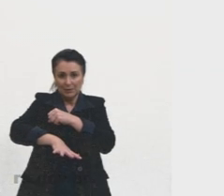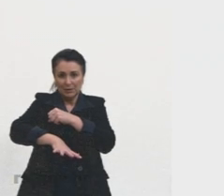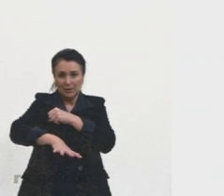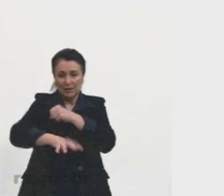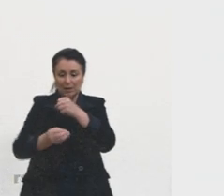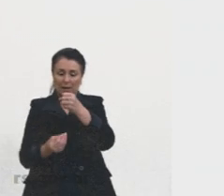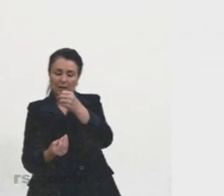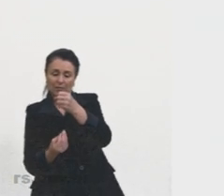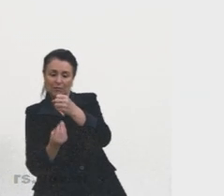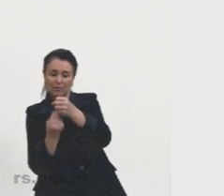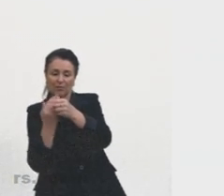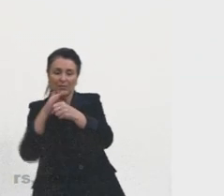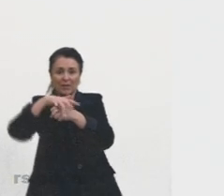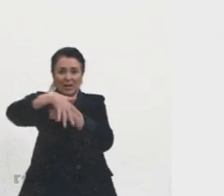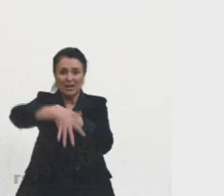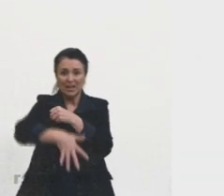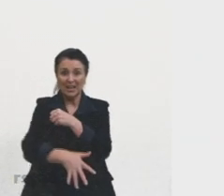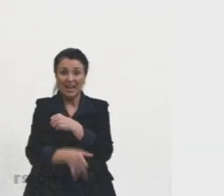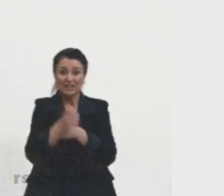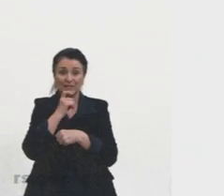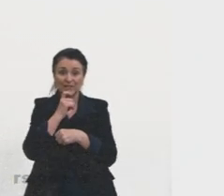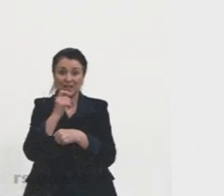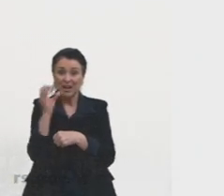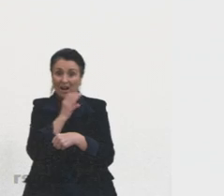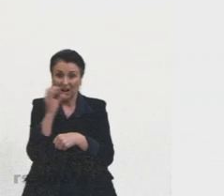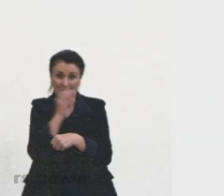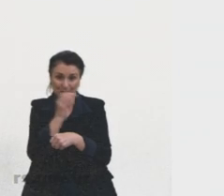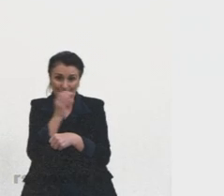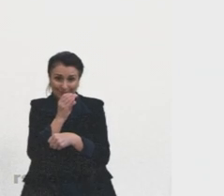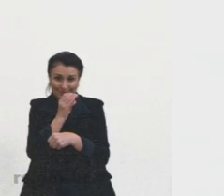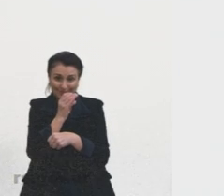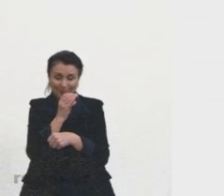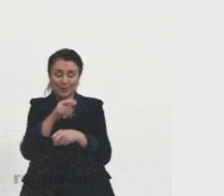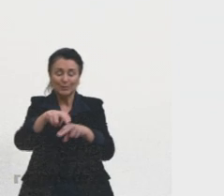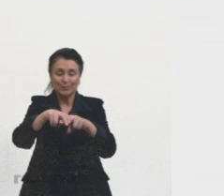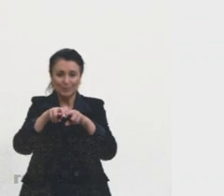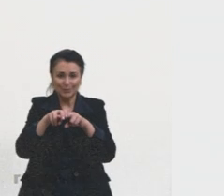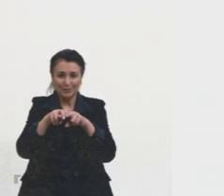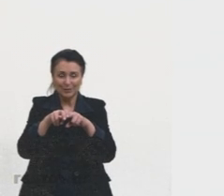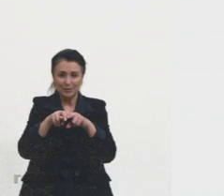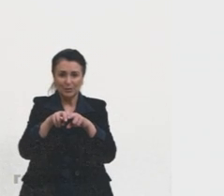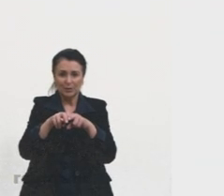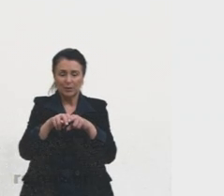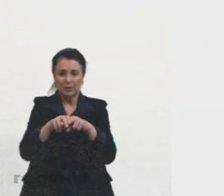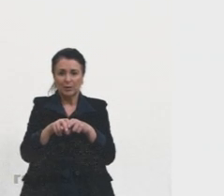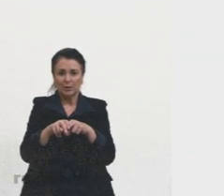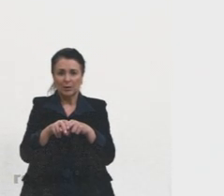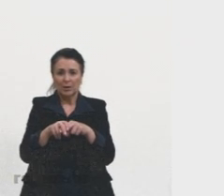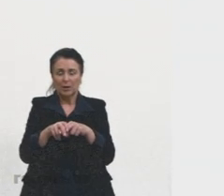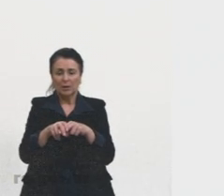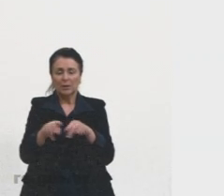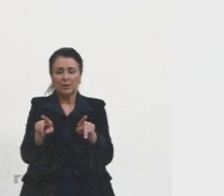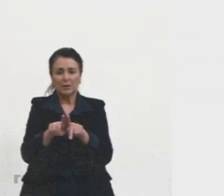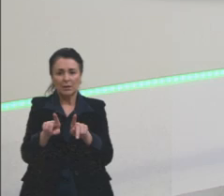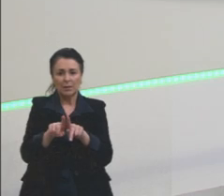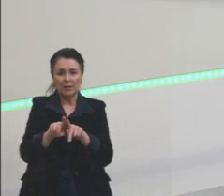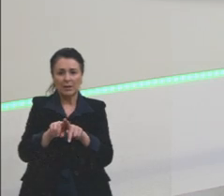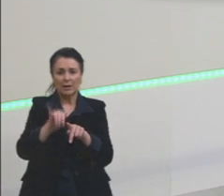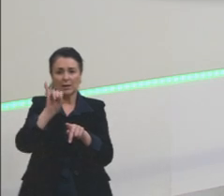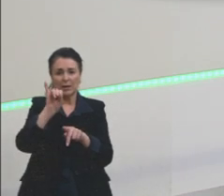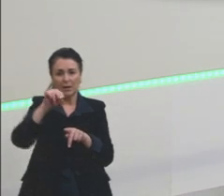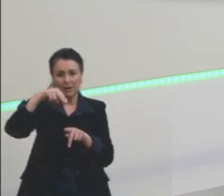superfície e ela resfria muito rápido será que ela vai resfriar muito rápido aí rápido né entrando no zoológico e lá e